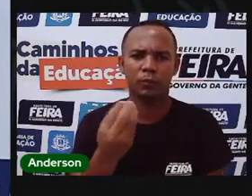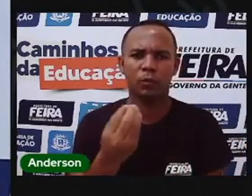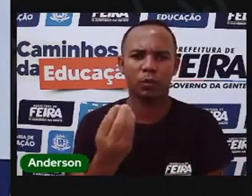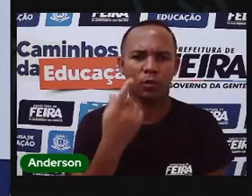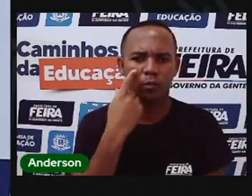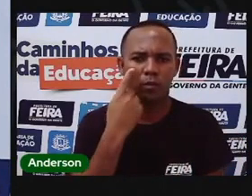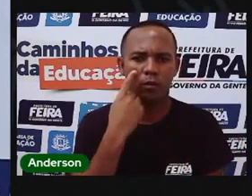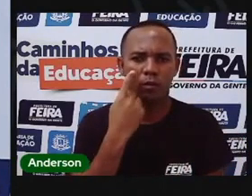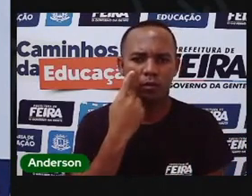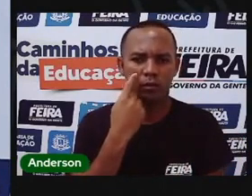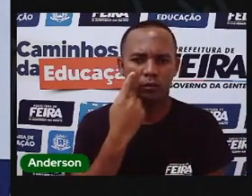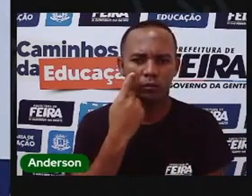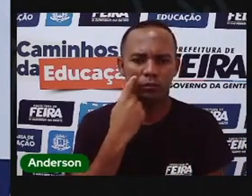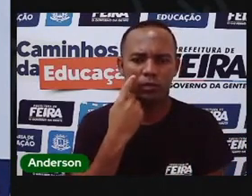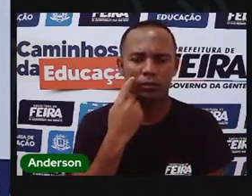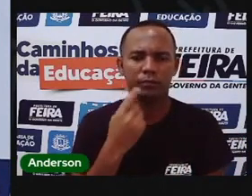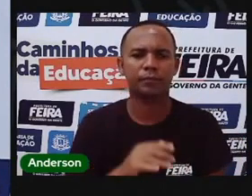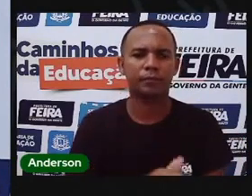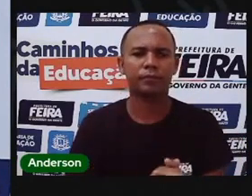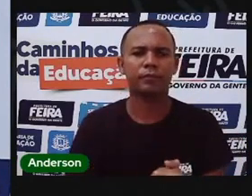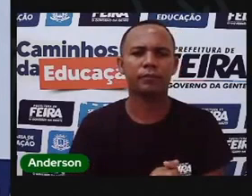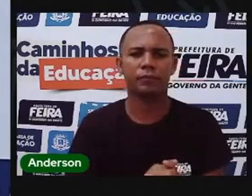a Pró trouxe, olha só.